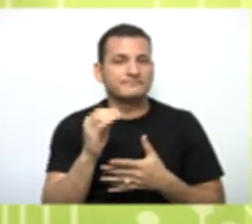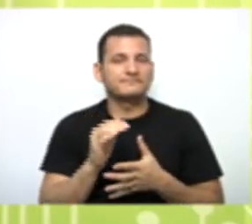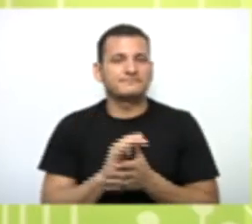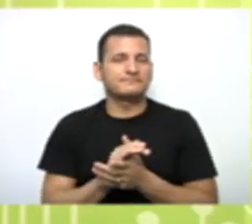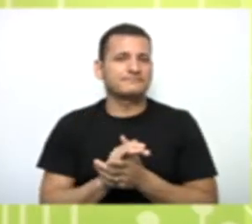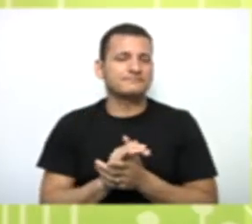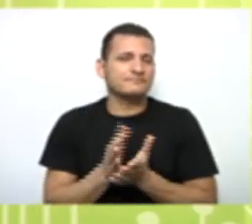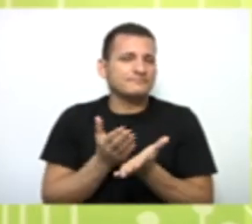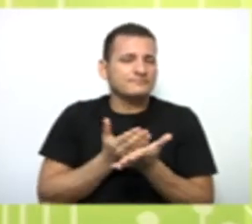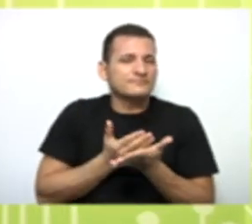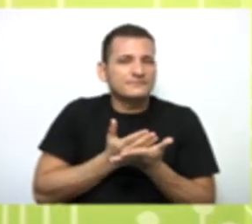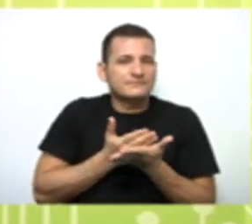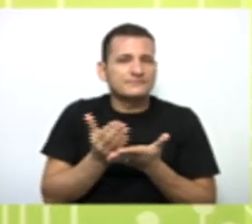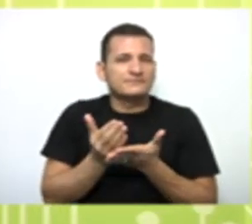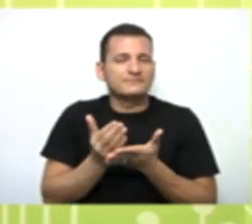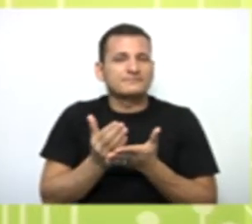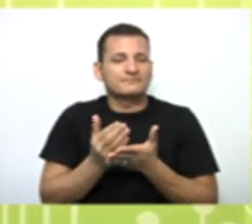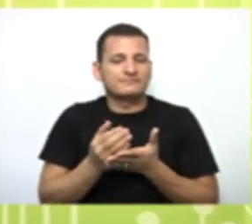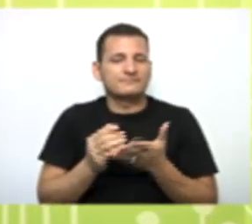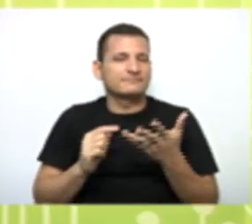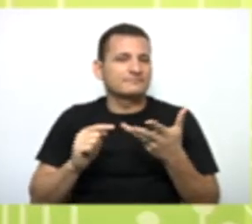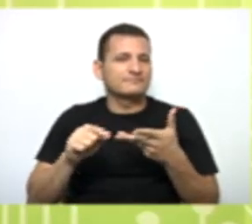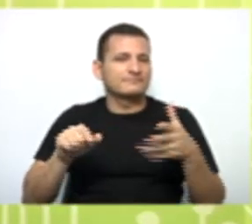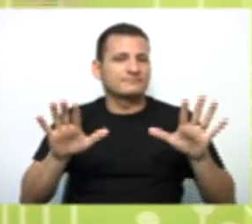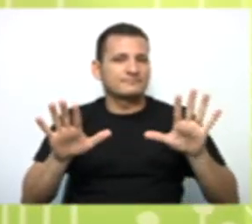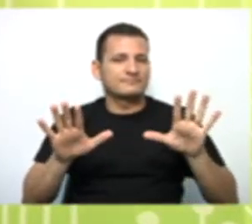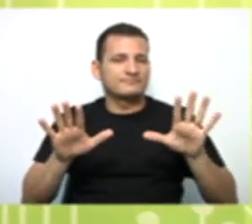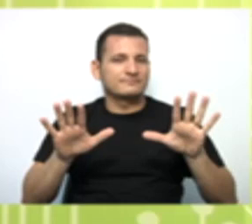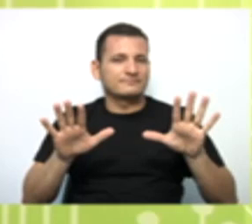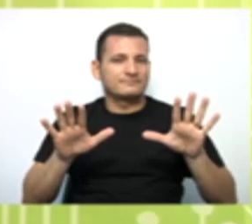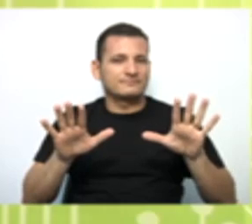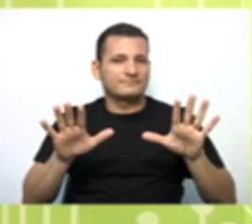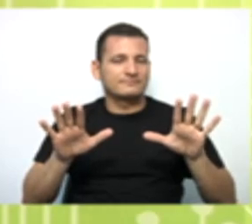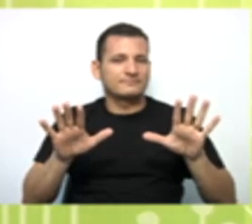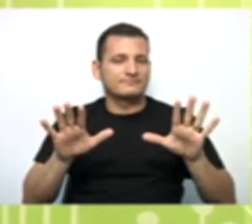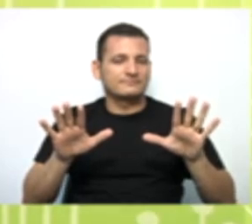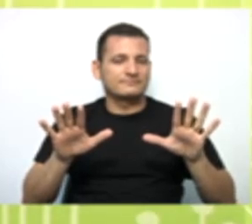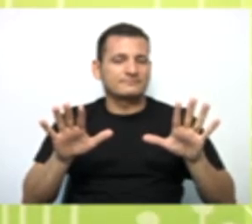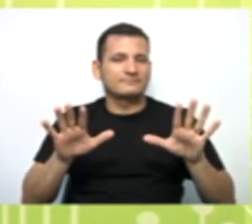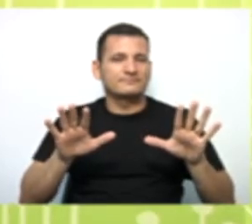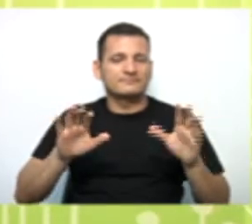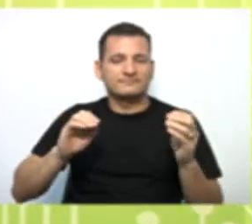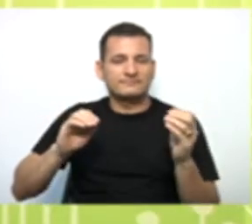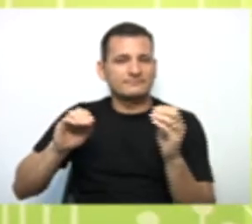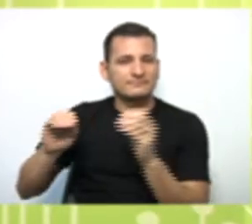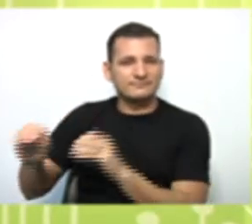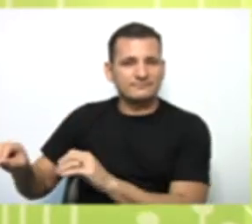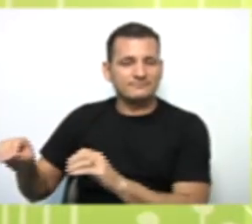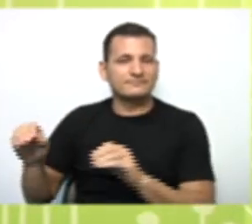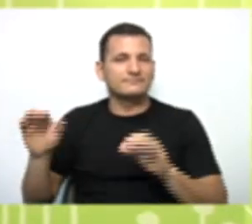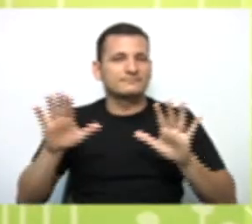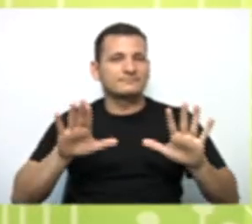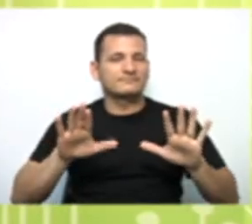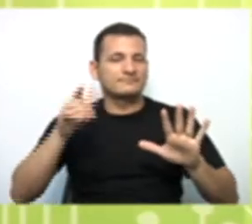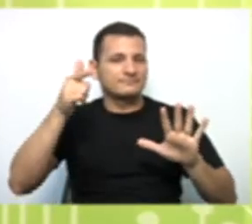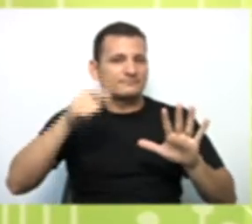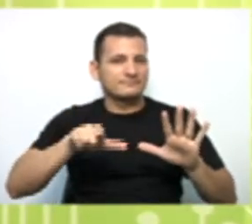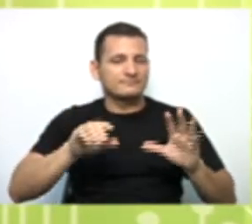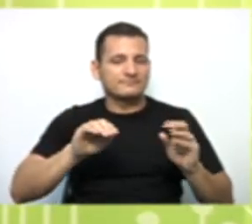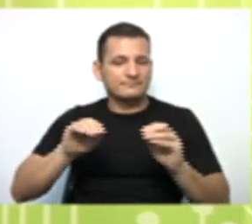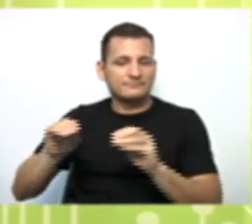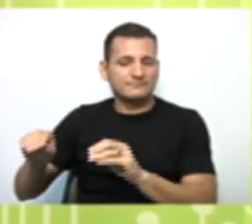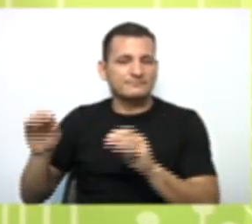no início, quando começava a contar 10, opa, primeiro conjunto de 10. Aí, eu tinha o segundo conjunto, contava mais 10, aí tinha o segundo conjunto de